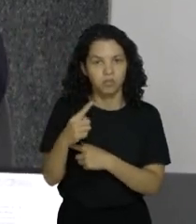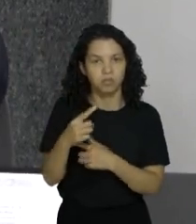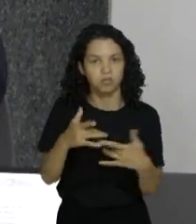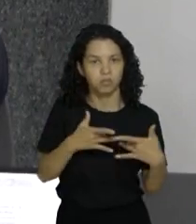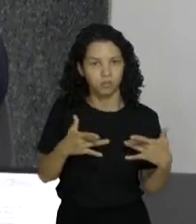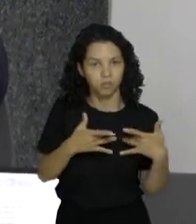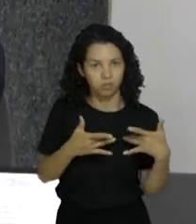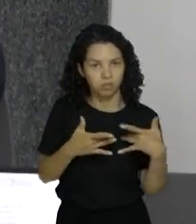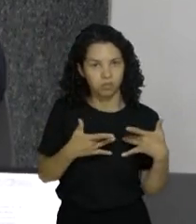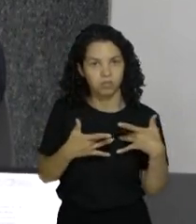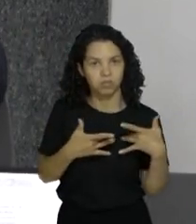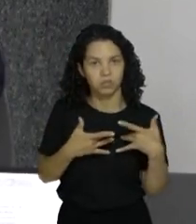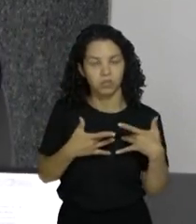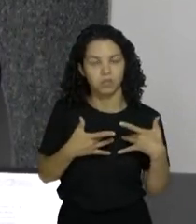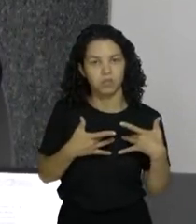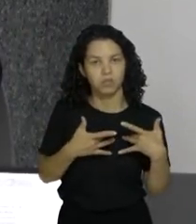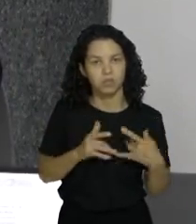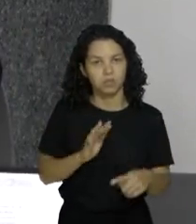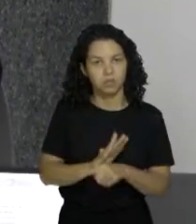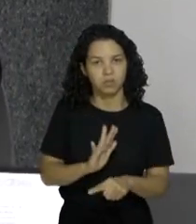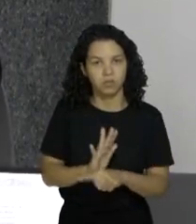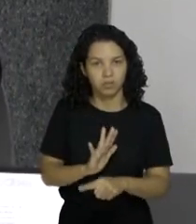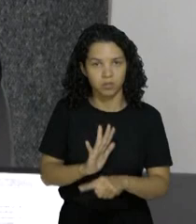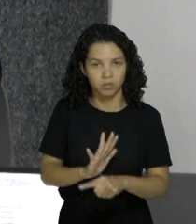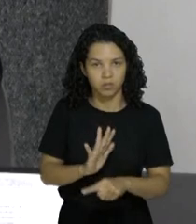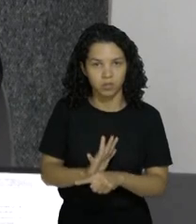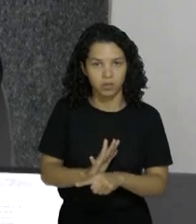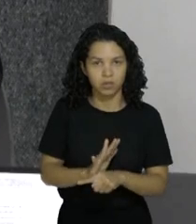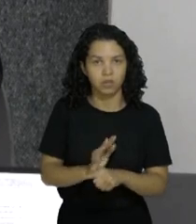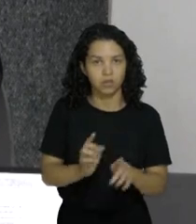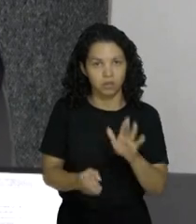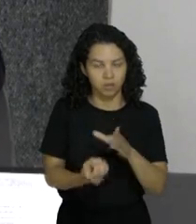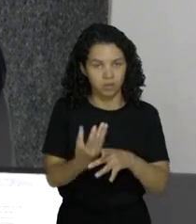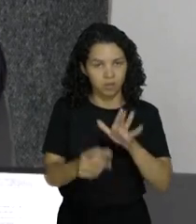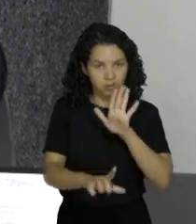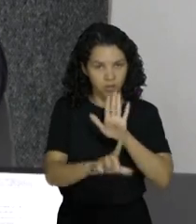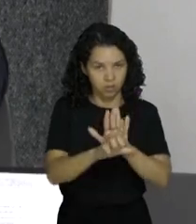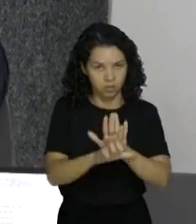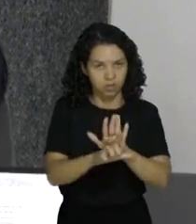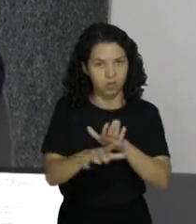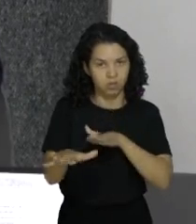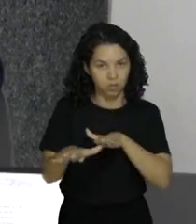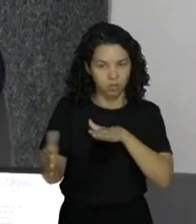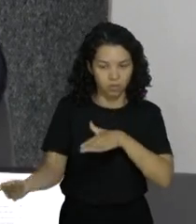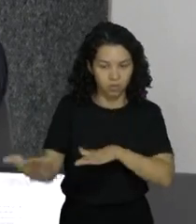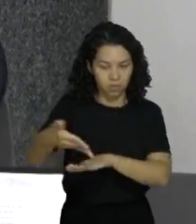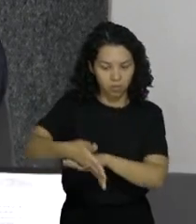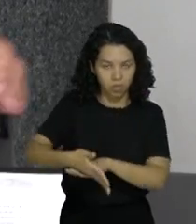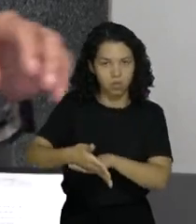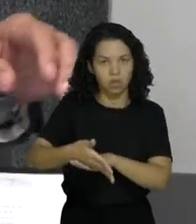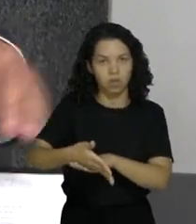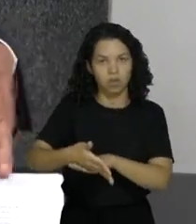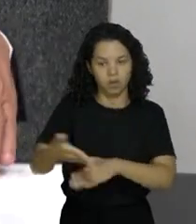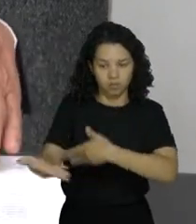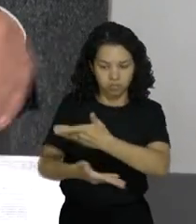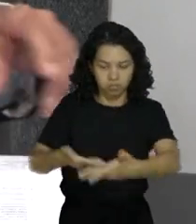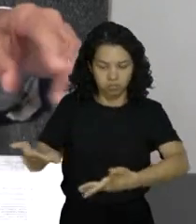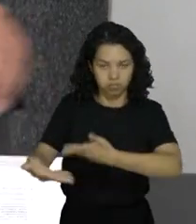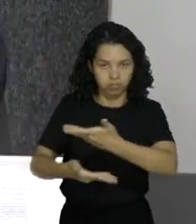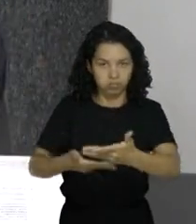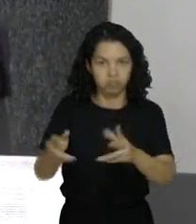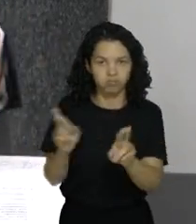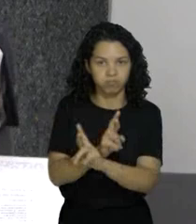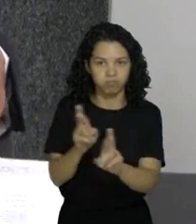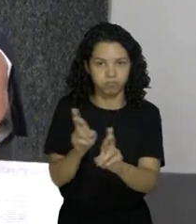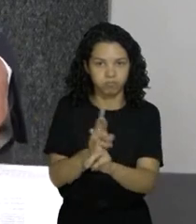e muito dedicados na feitura daquela lei o movimento veio para dentro e a assembleia foi para dentro do movimento Então acho